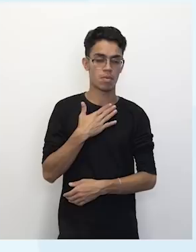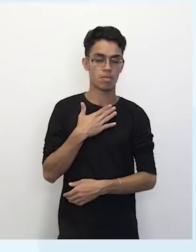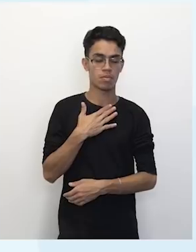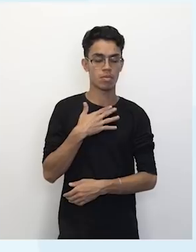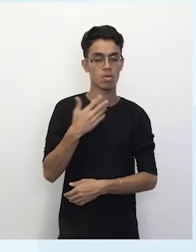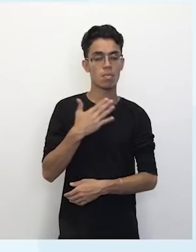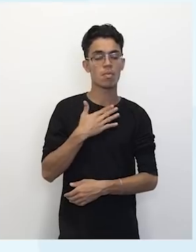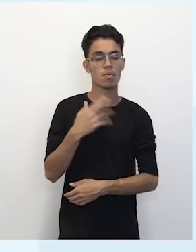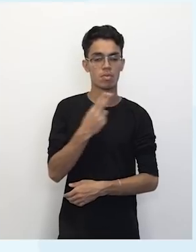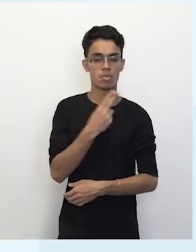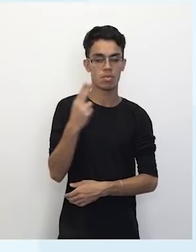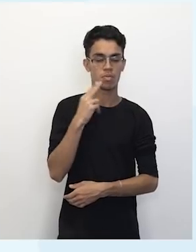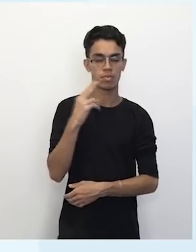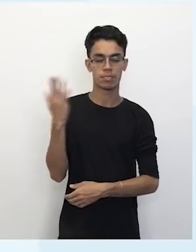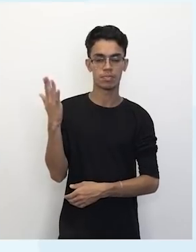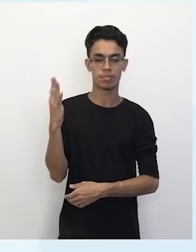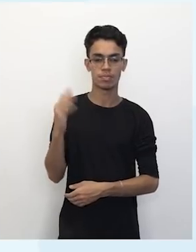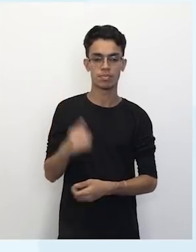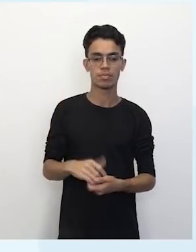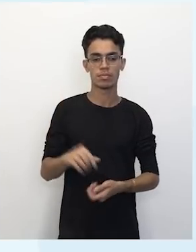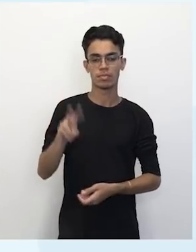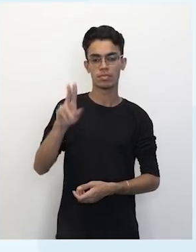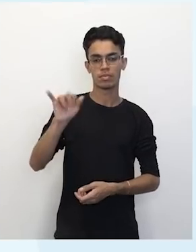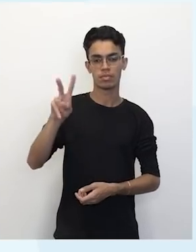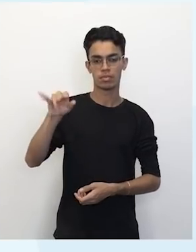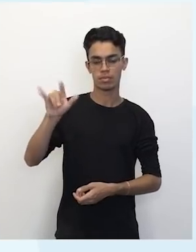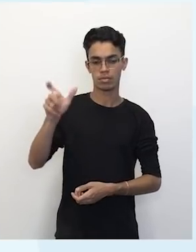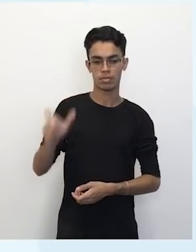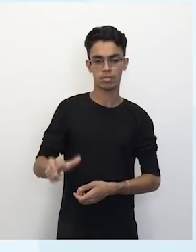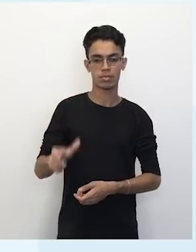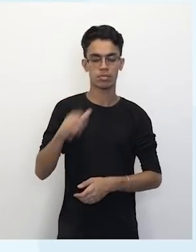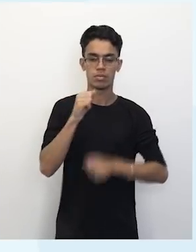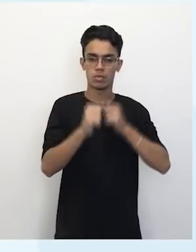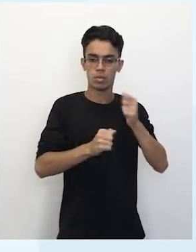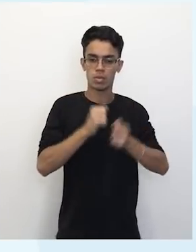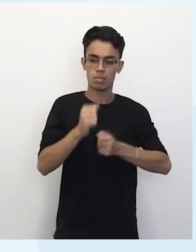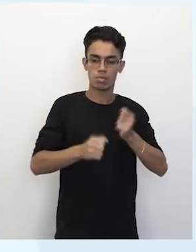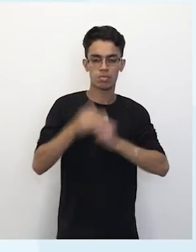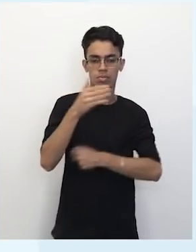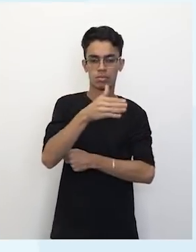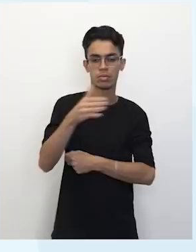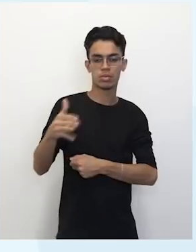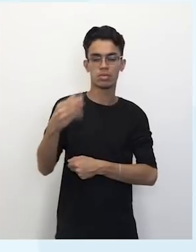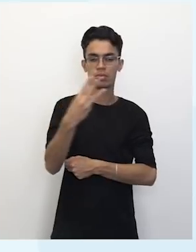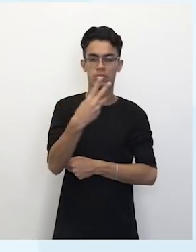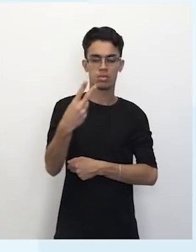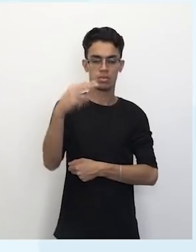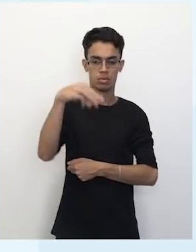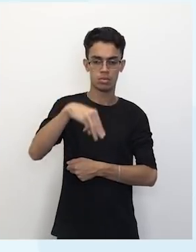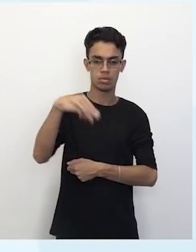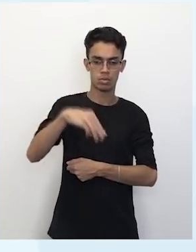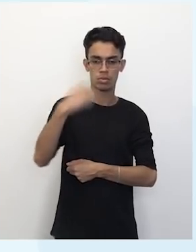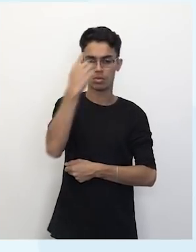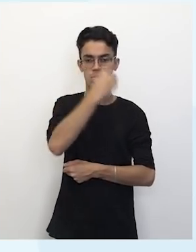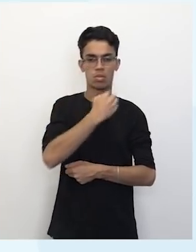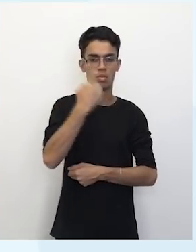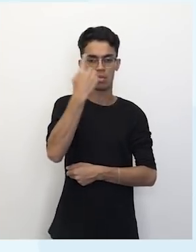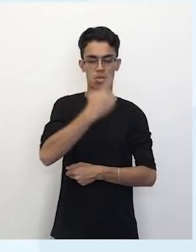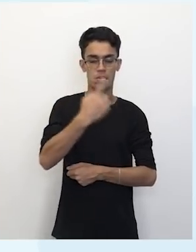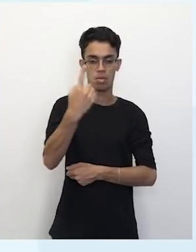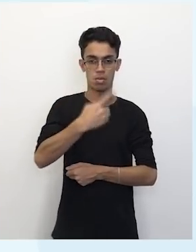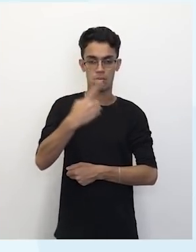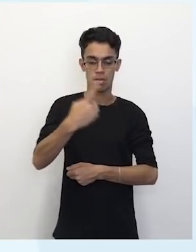meu nome, vamos ver, ó. Vivi participou de uma corrida que durou 32 minutos. A primeira metade